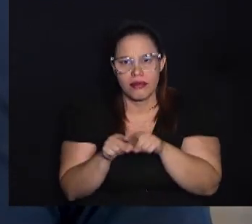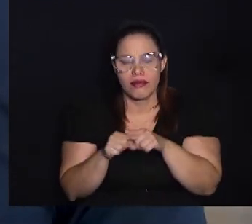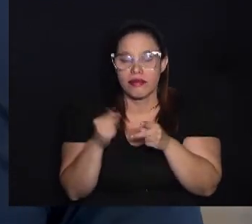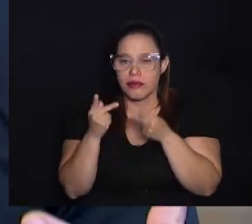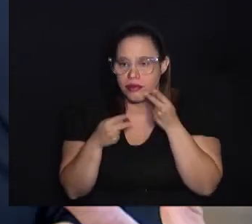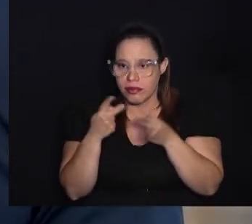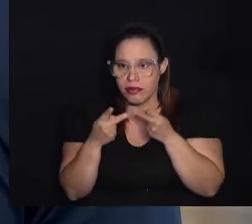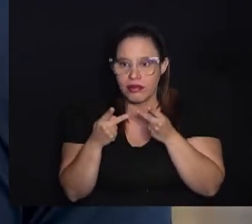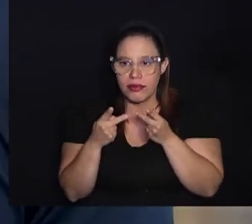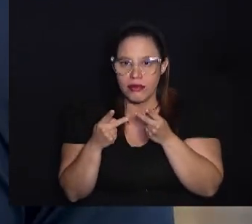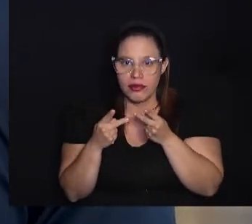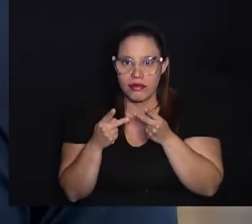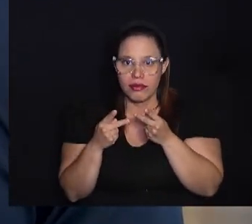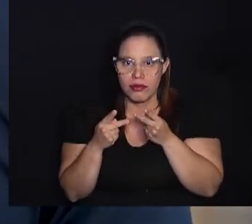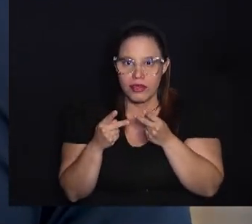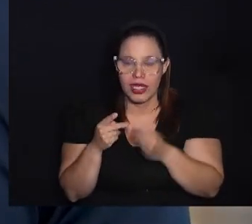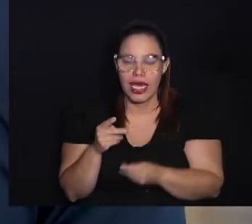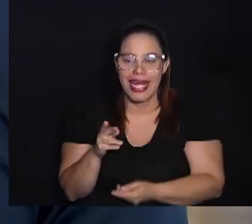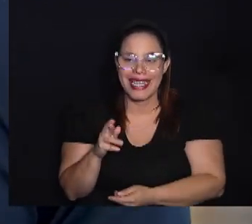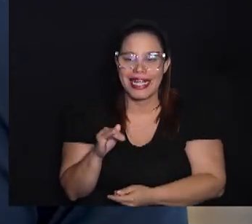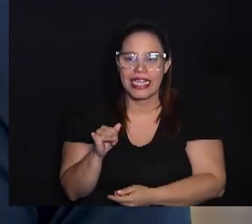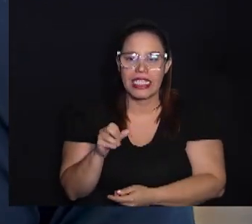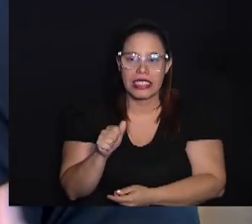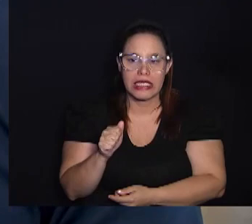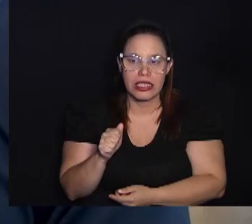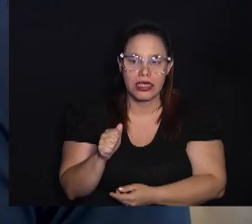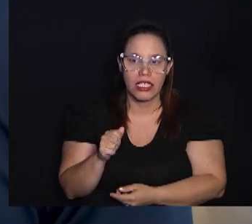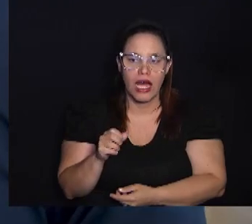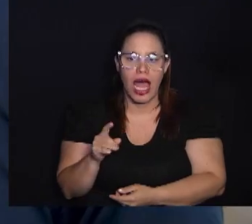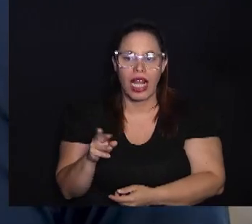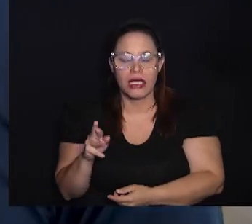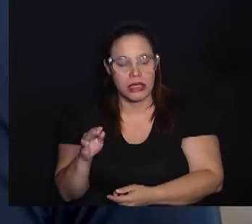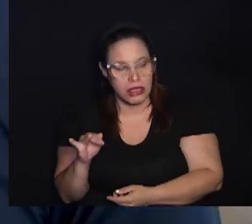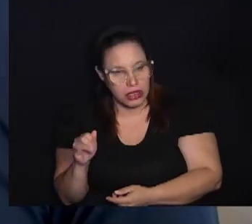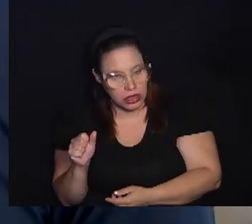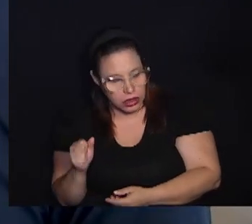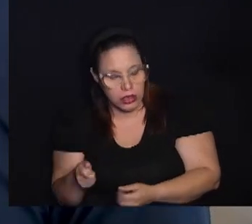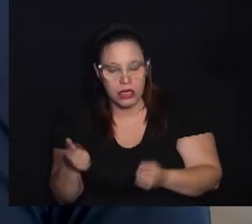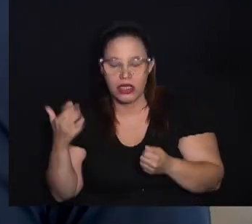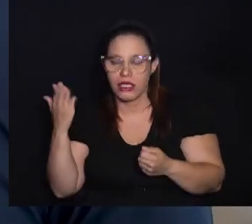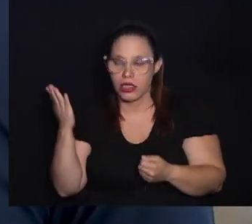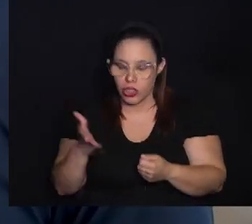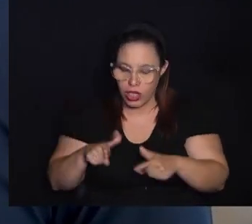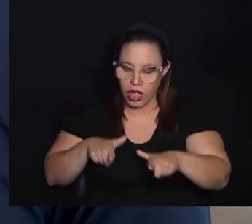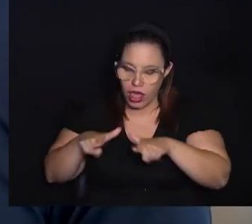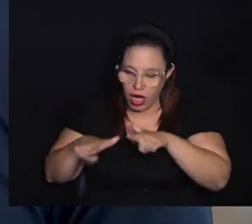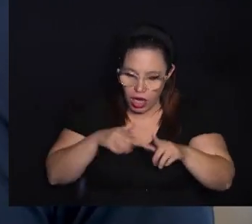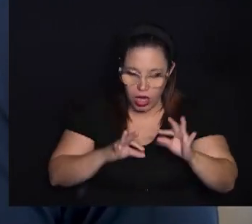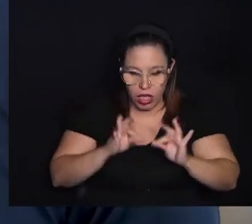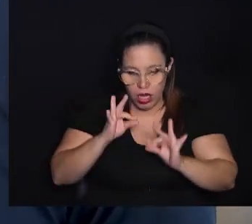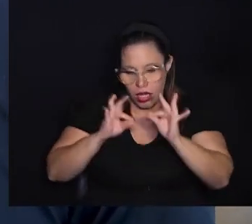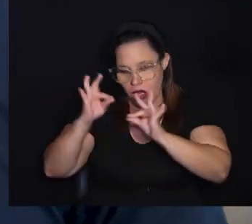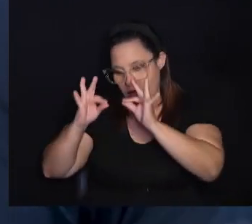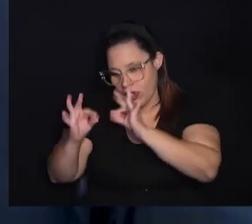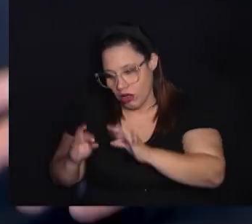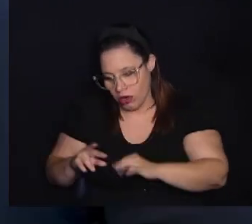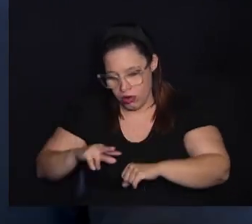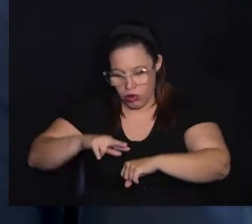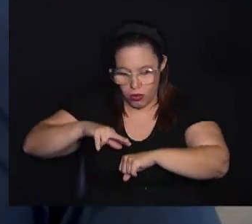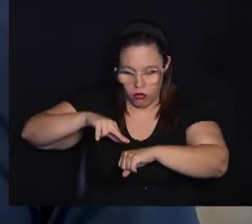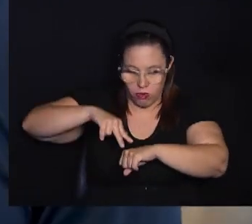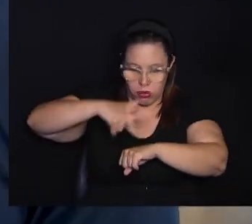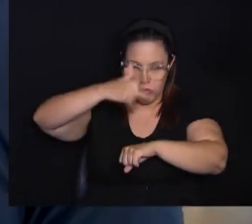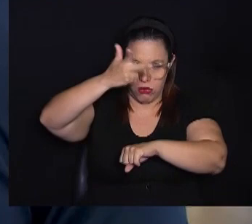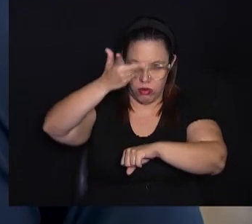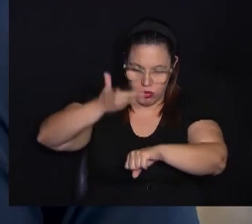gente também está fazendo uma residência de artistas que já trabalham com esse tipo de técnica, né? As técnicas das acrobacias aéreas,